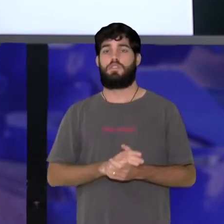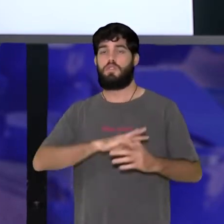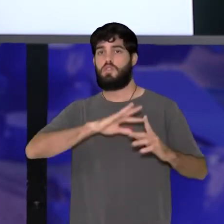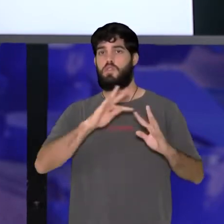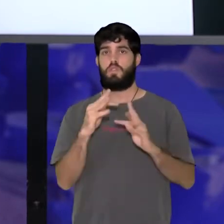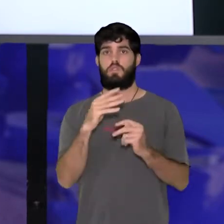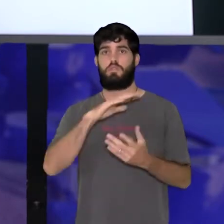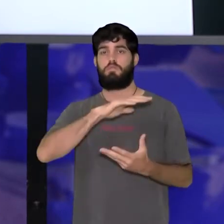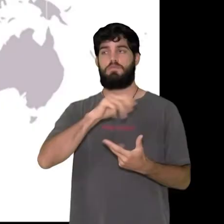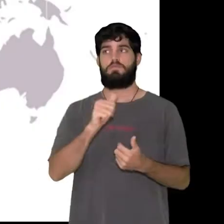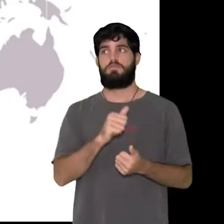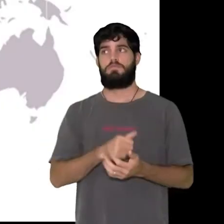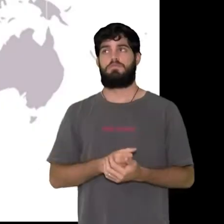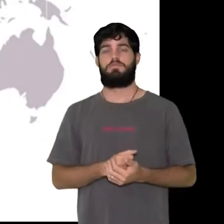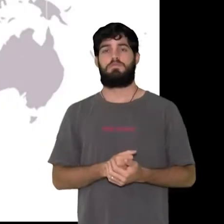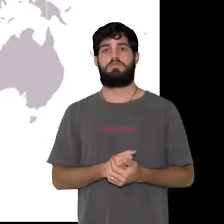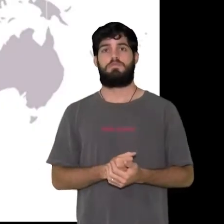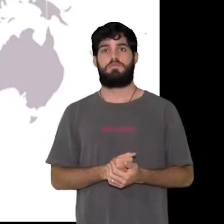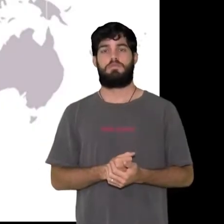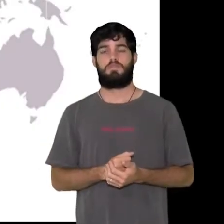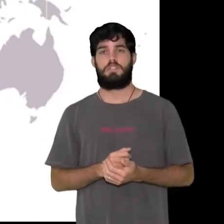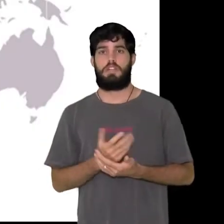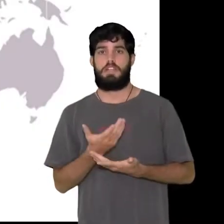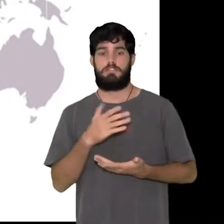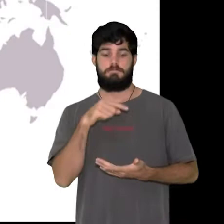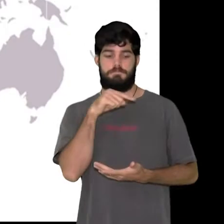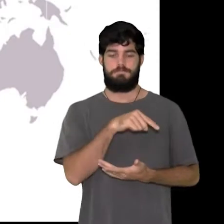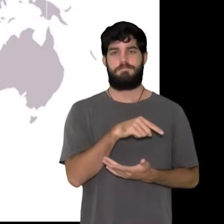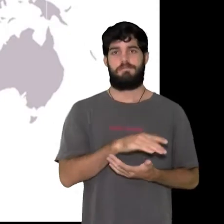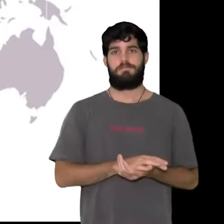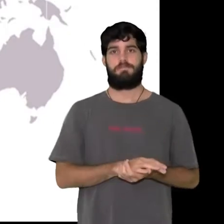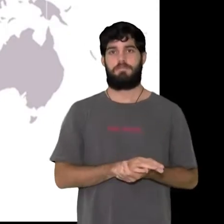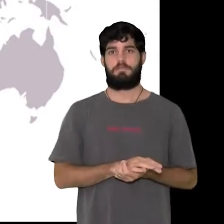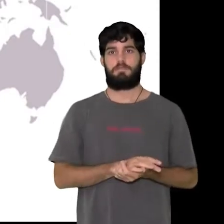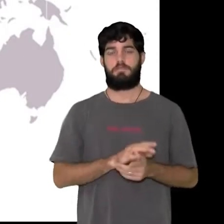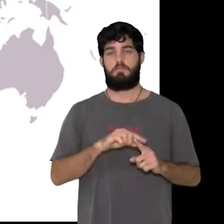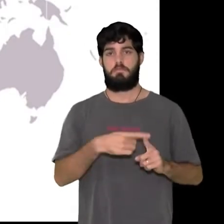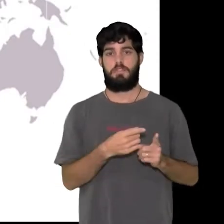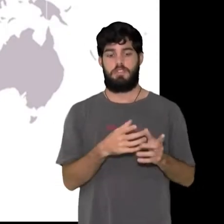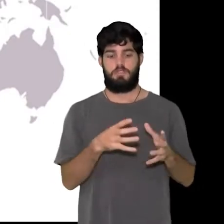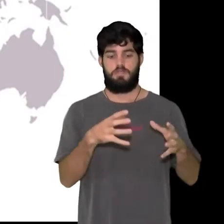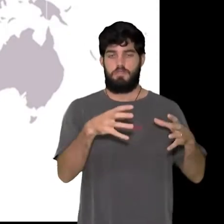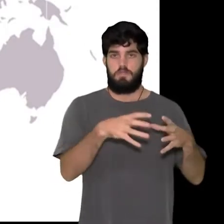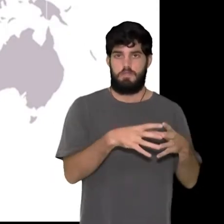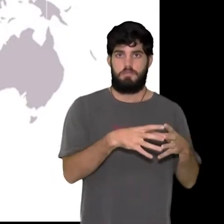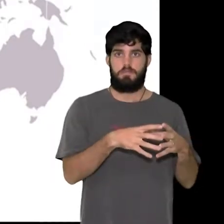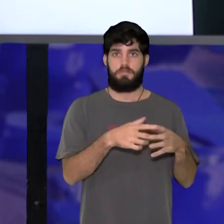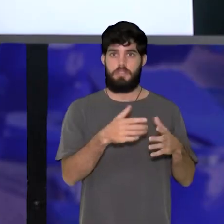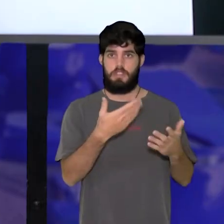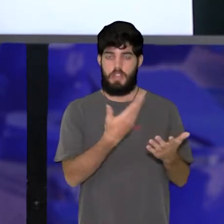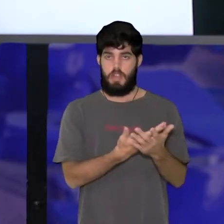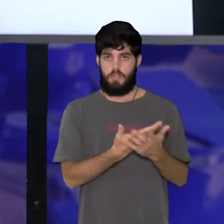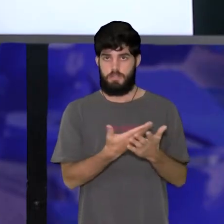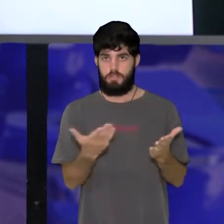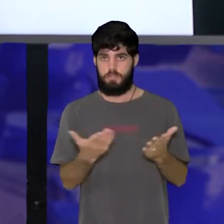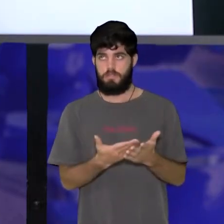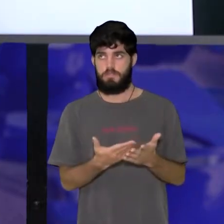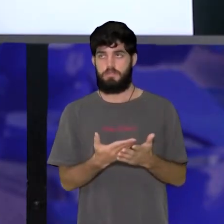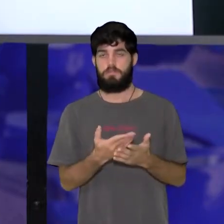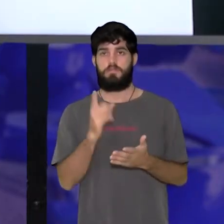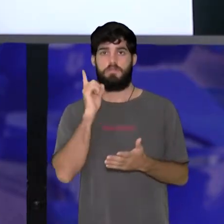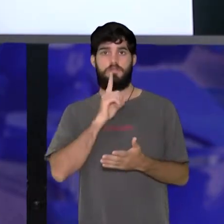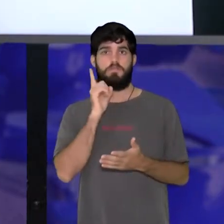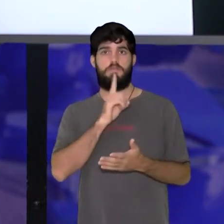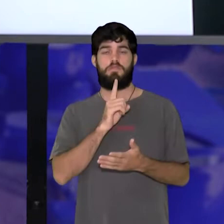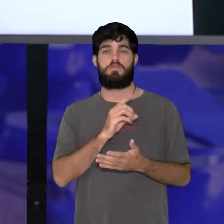mundo era capitalista, mas o bloco capitalista que está em questão nessa aula é Estados